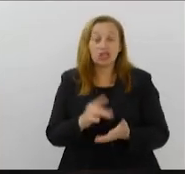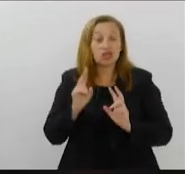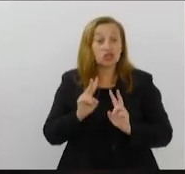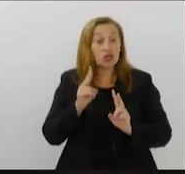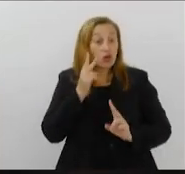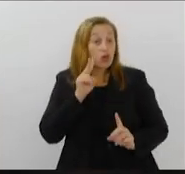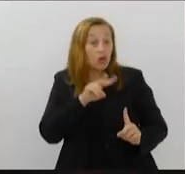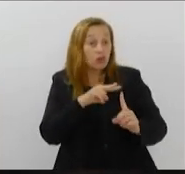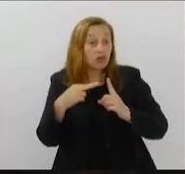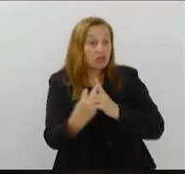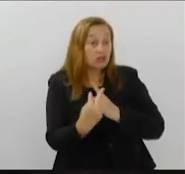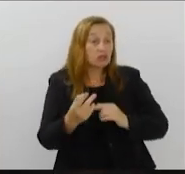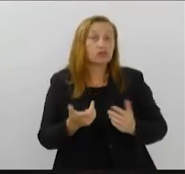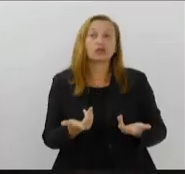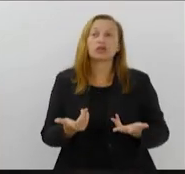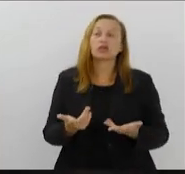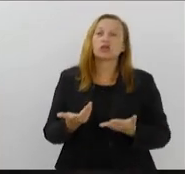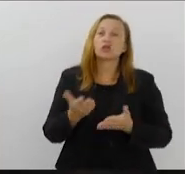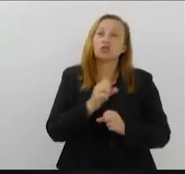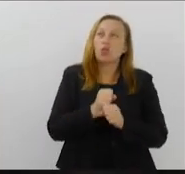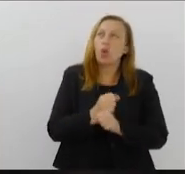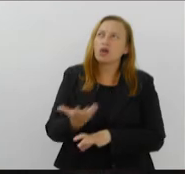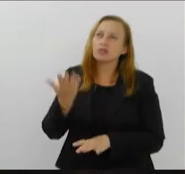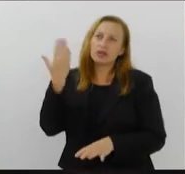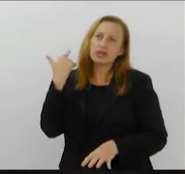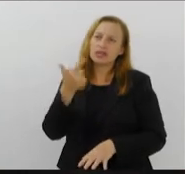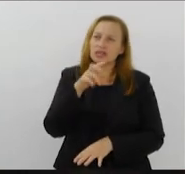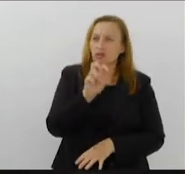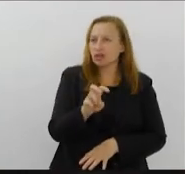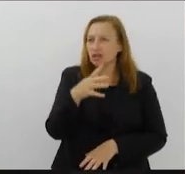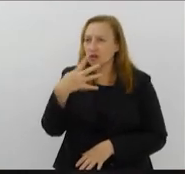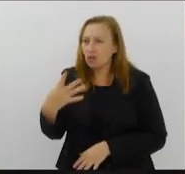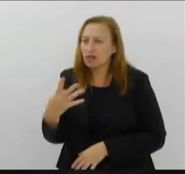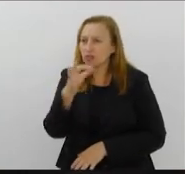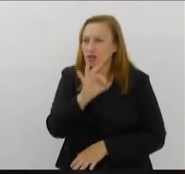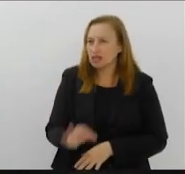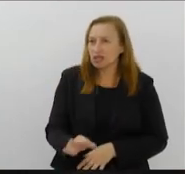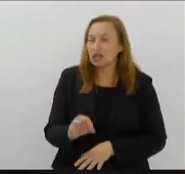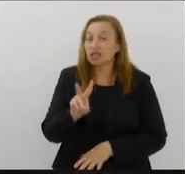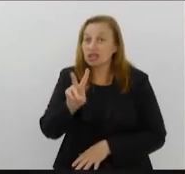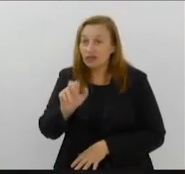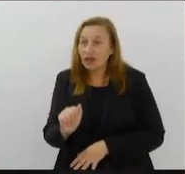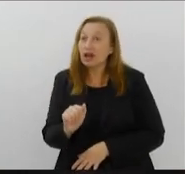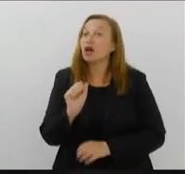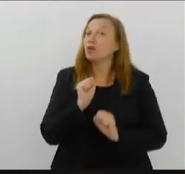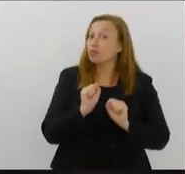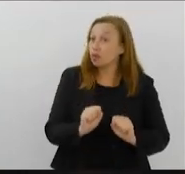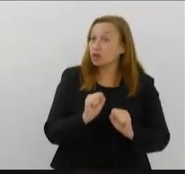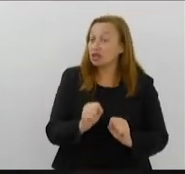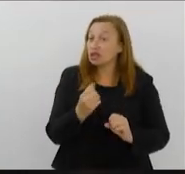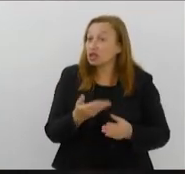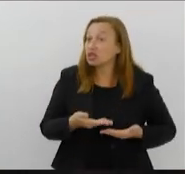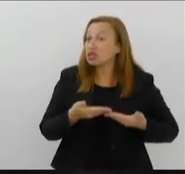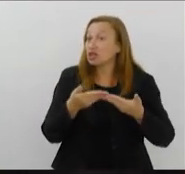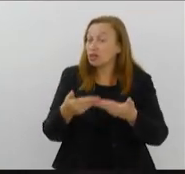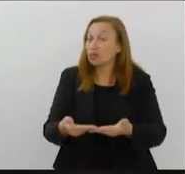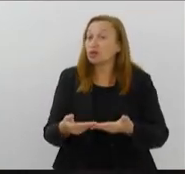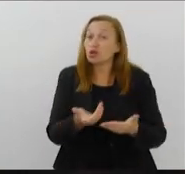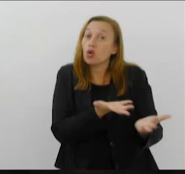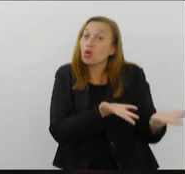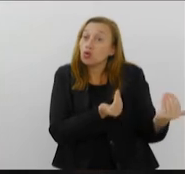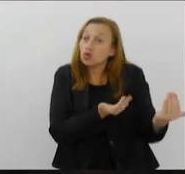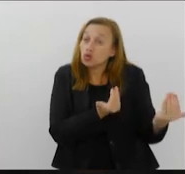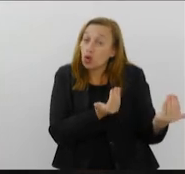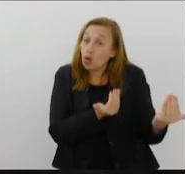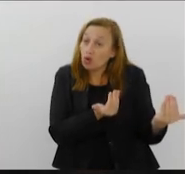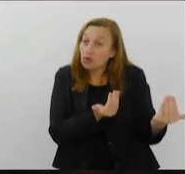tem, mais ou menos, aí, no ano passado, foi 54% de vagas que poderiam estar indo para os jovens, que todos os